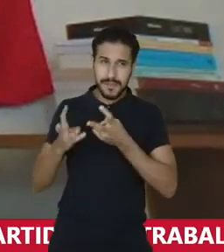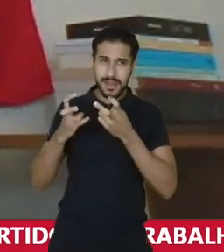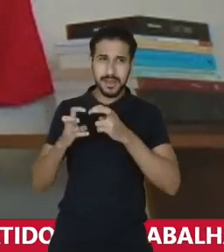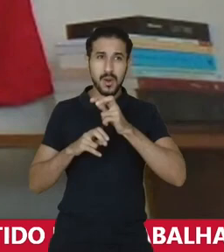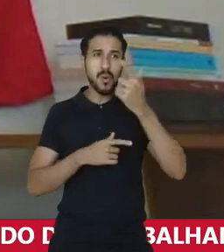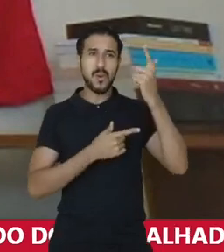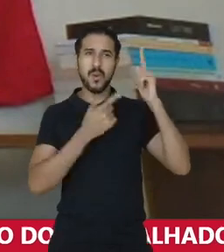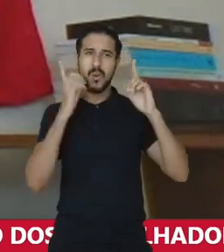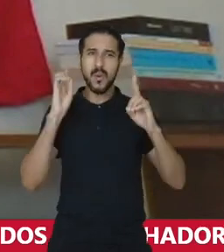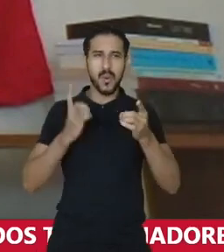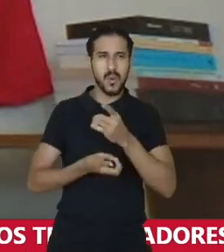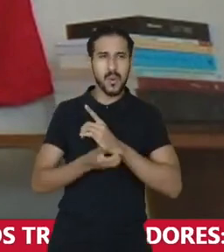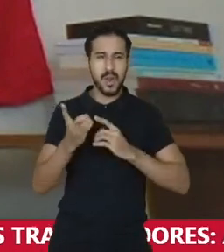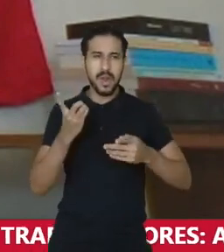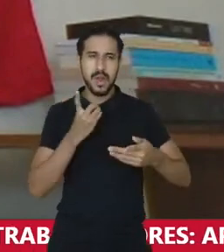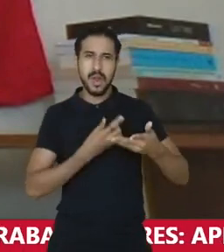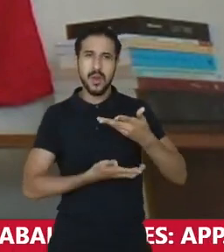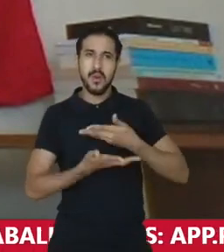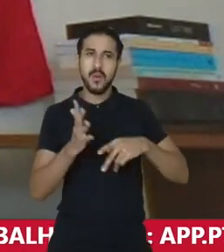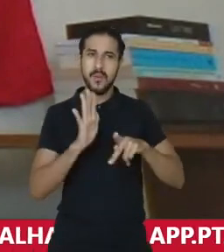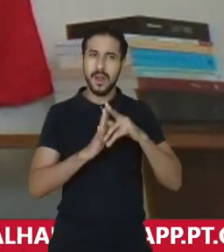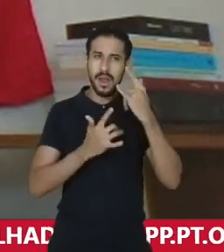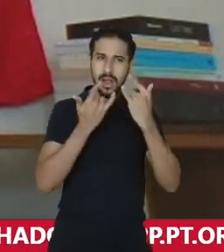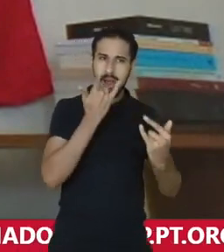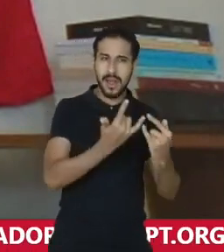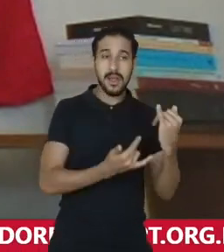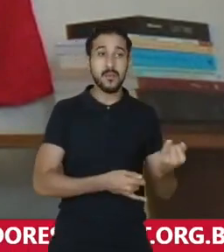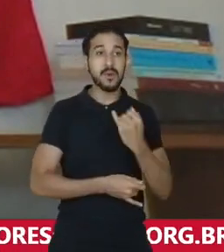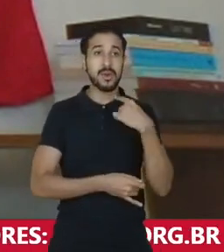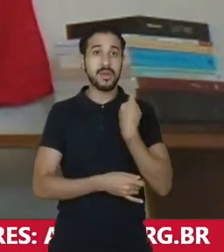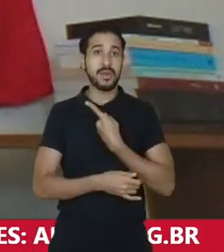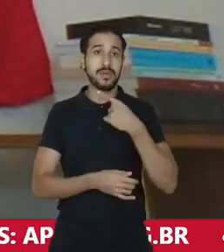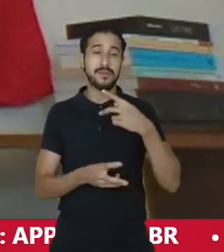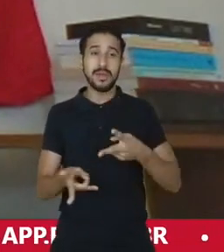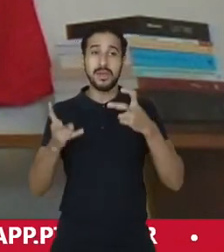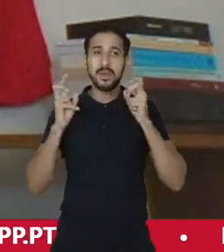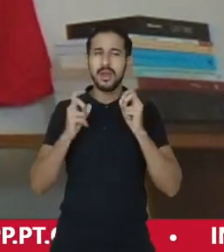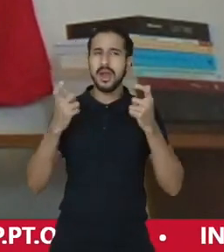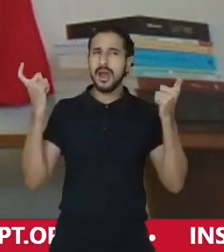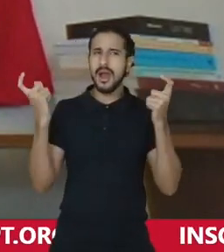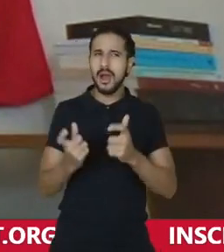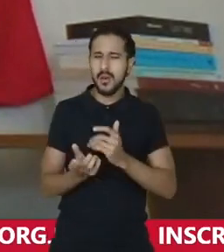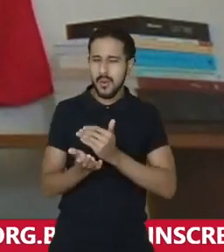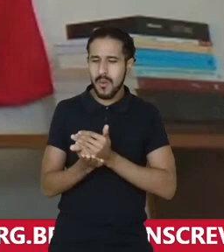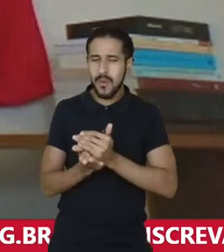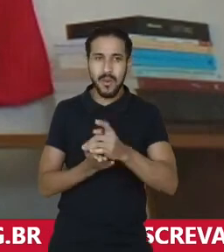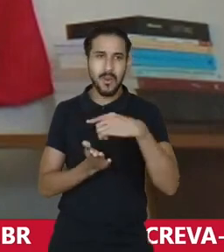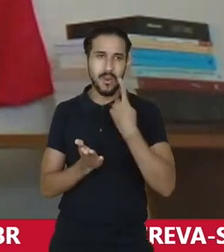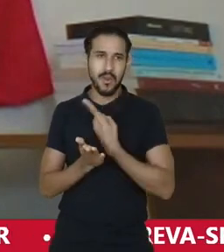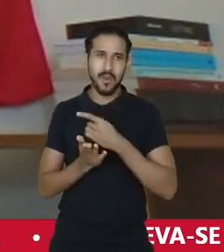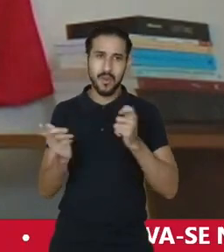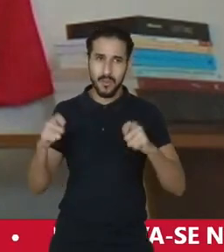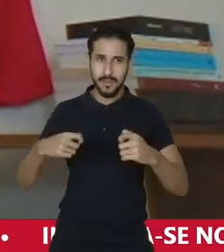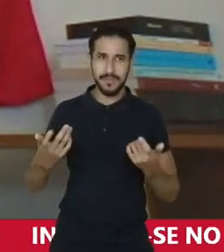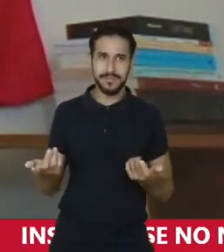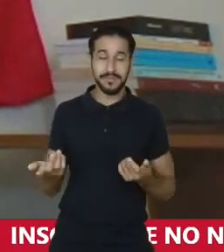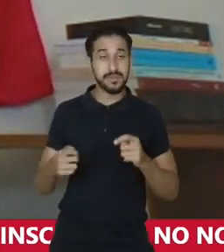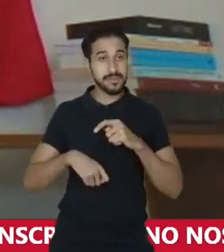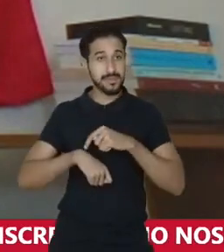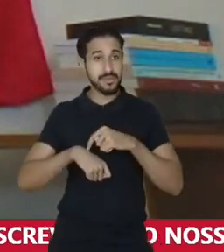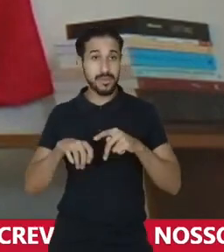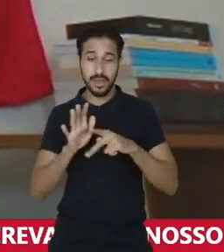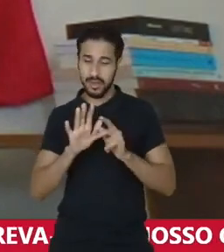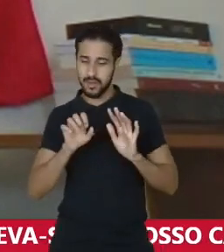essas outras dinâmicas do capitalismo, é também fundamental a gente perceber por onde tem passado as nossas alternativas. E no momento